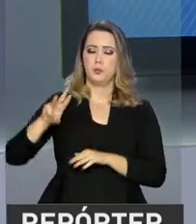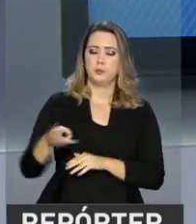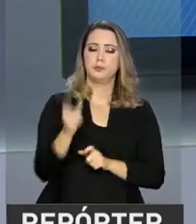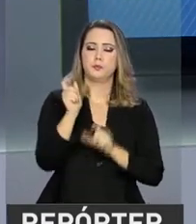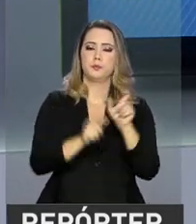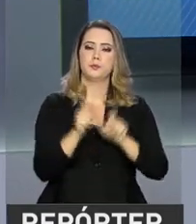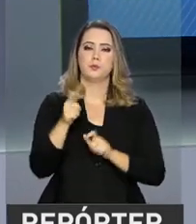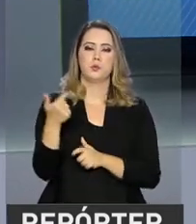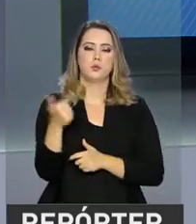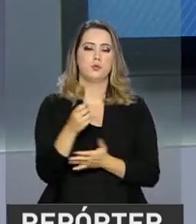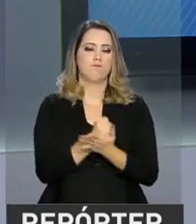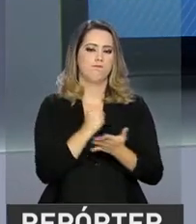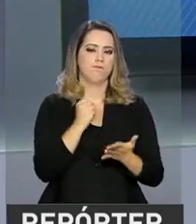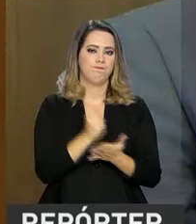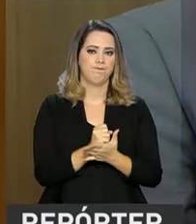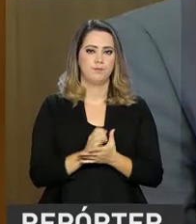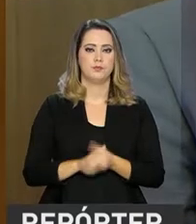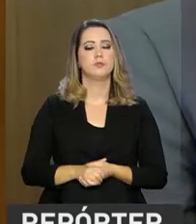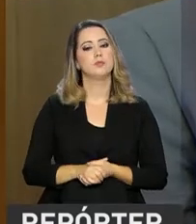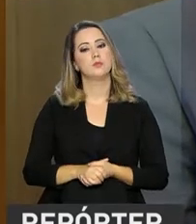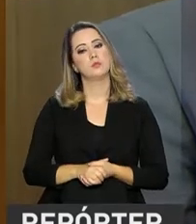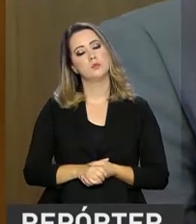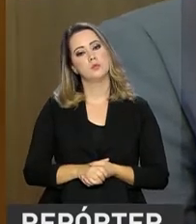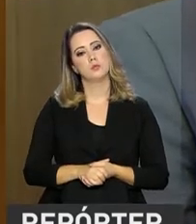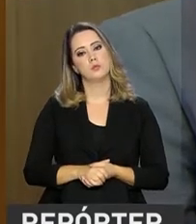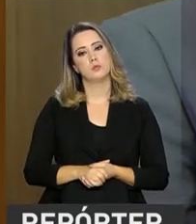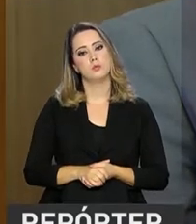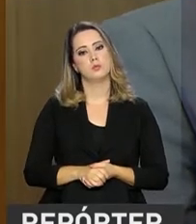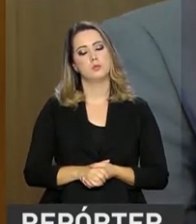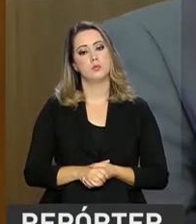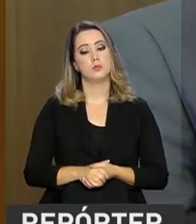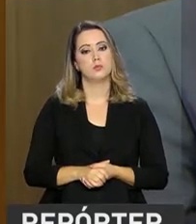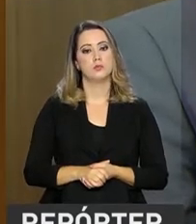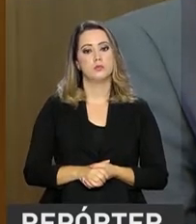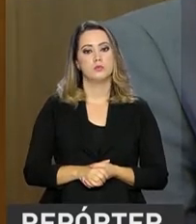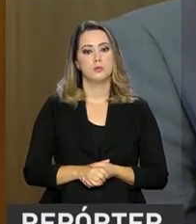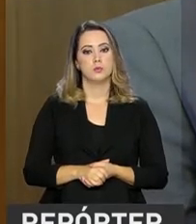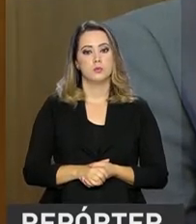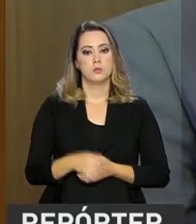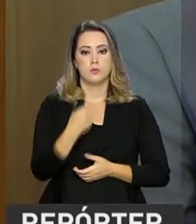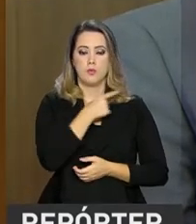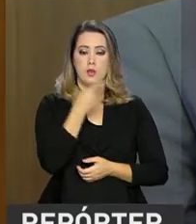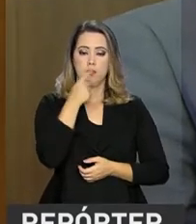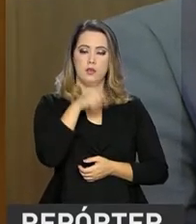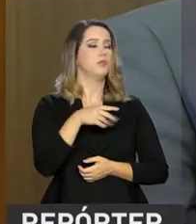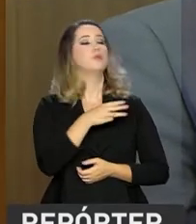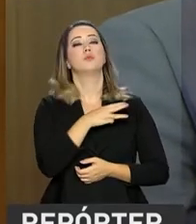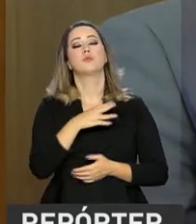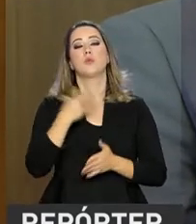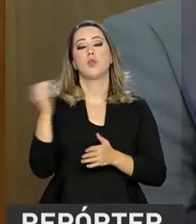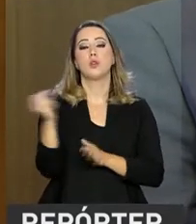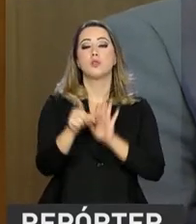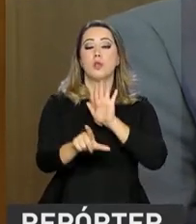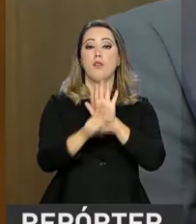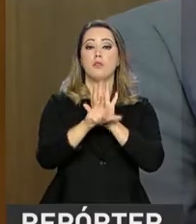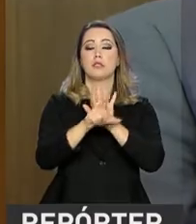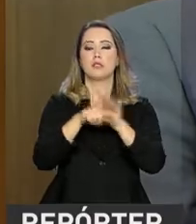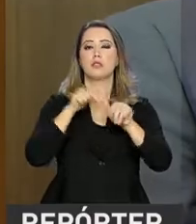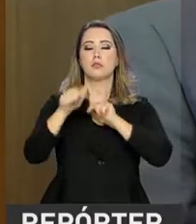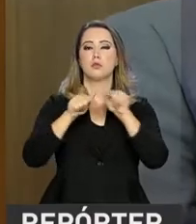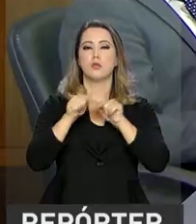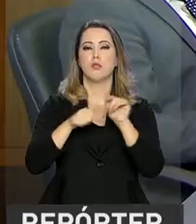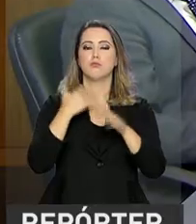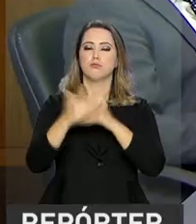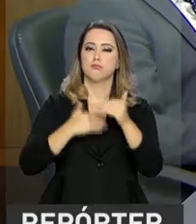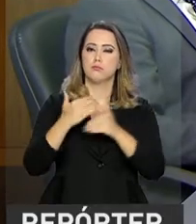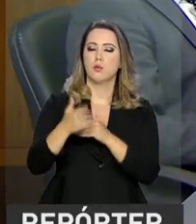estão na informalidade. O ministro do Trabalho, Ronaldo Nogueira, disse que a modernização das leis